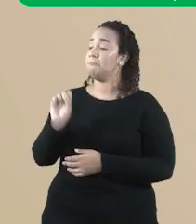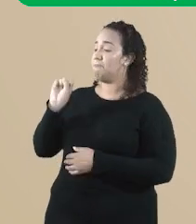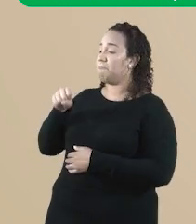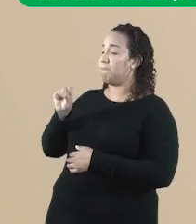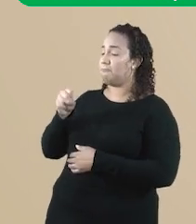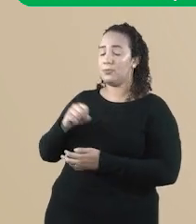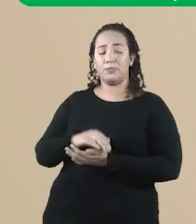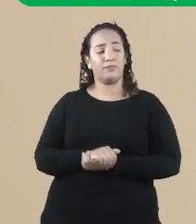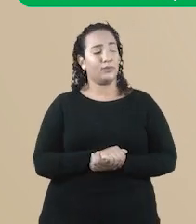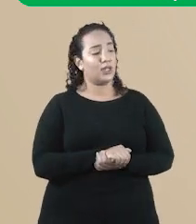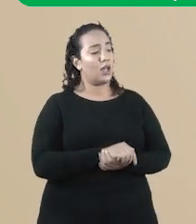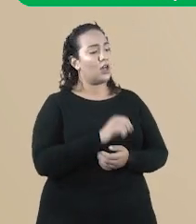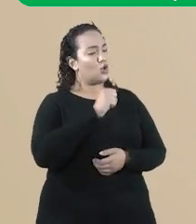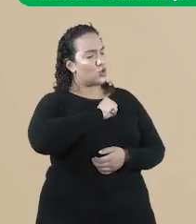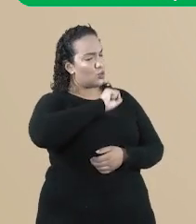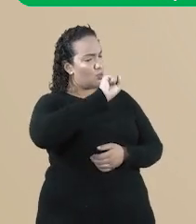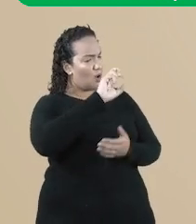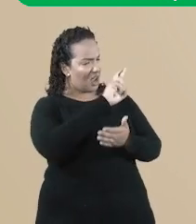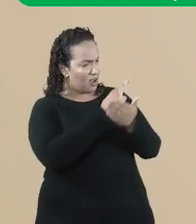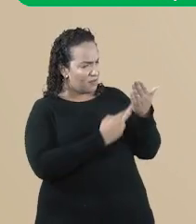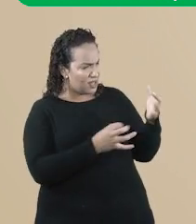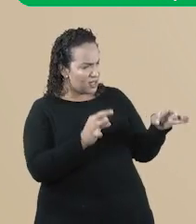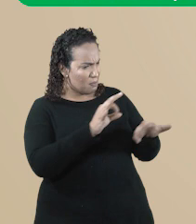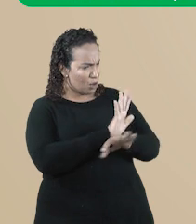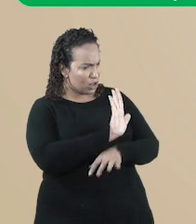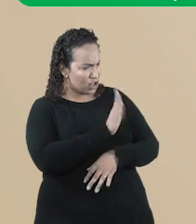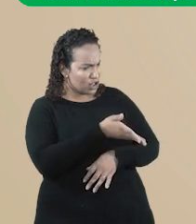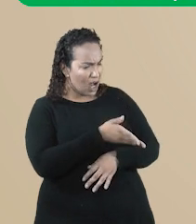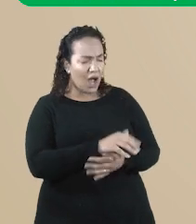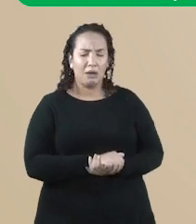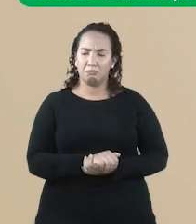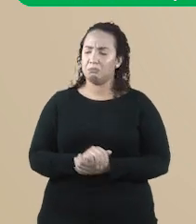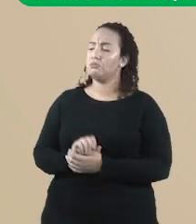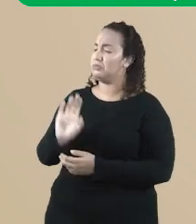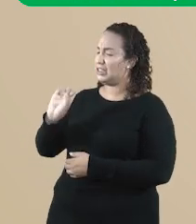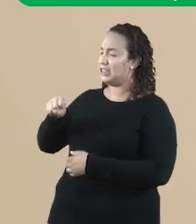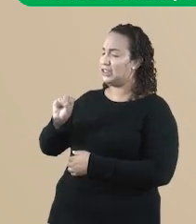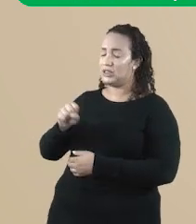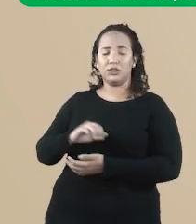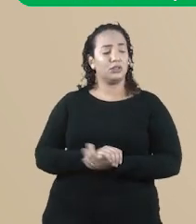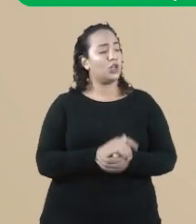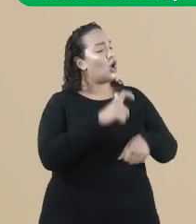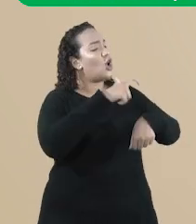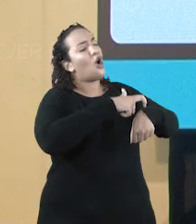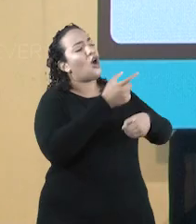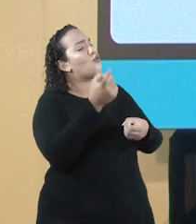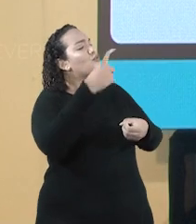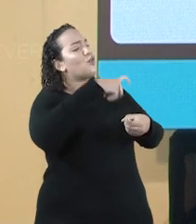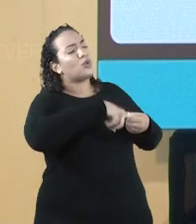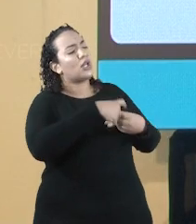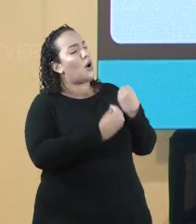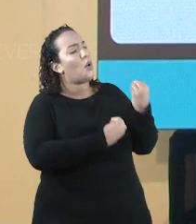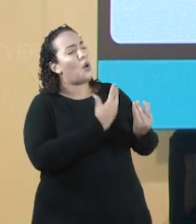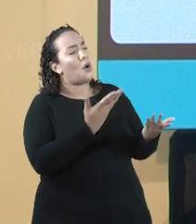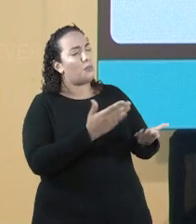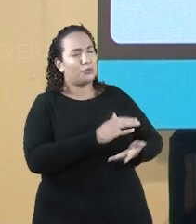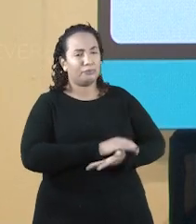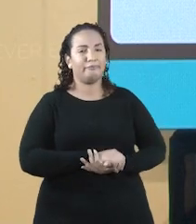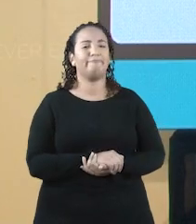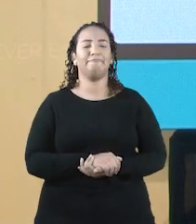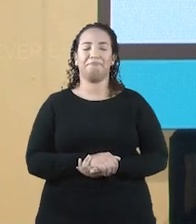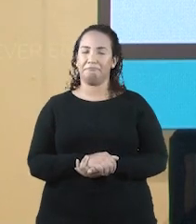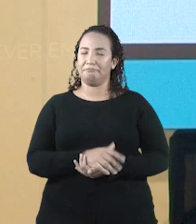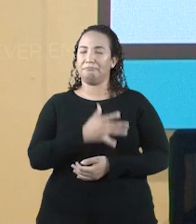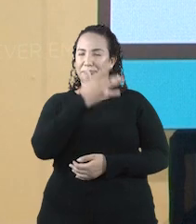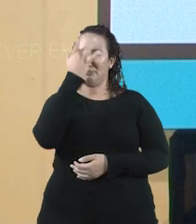favor, já saiu a revista dos super-heróis? Já. E o senhor sabe que horas ela volta? Muito